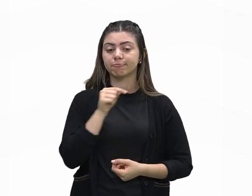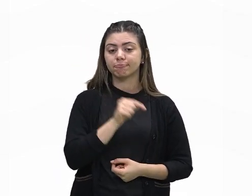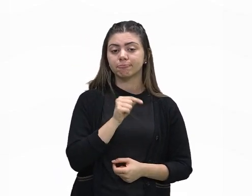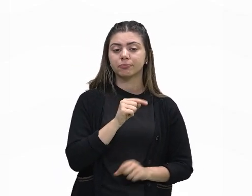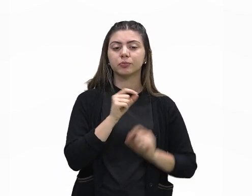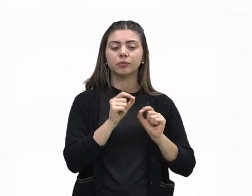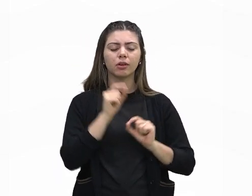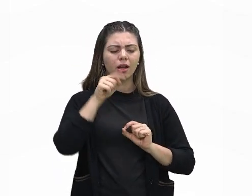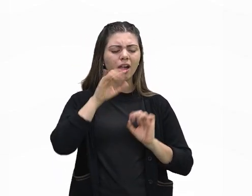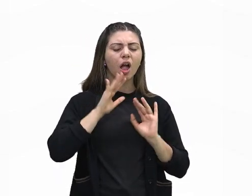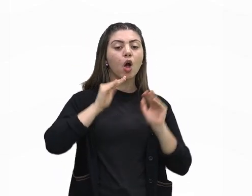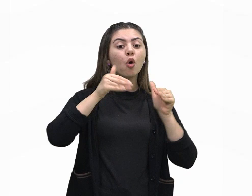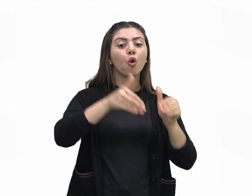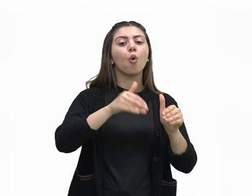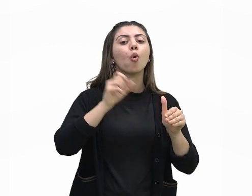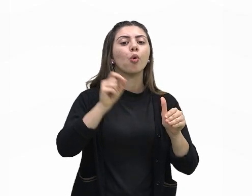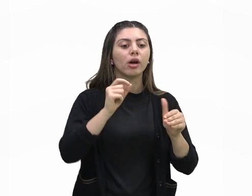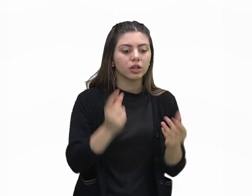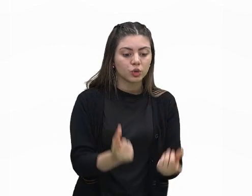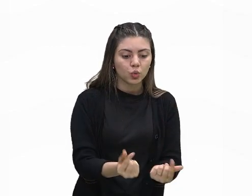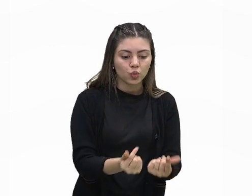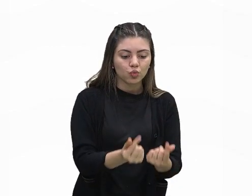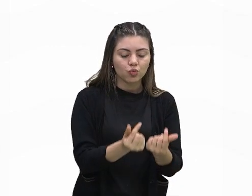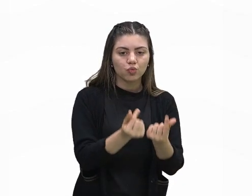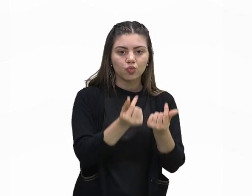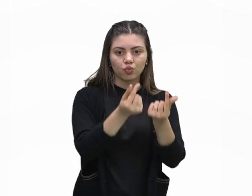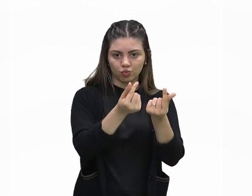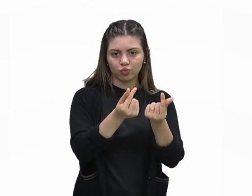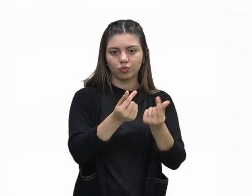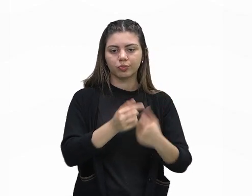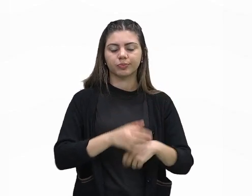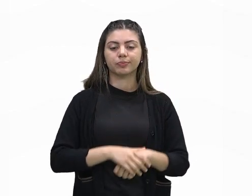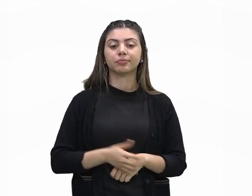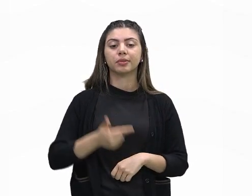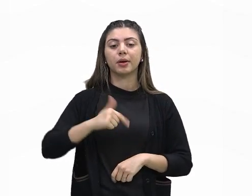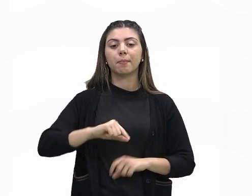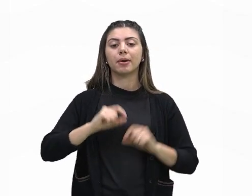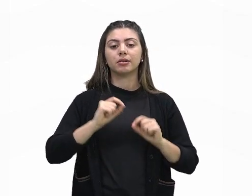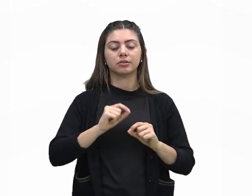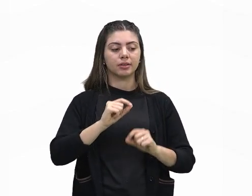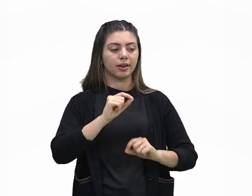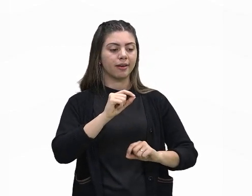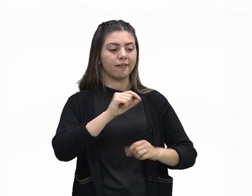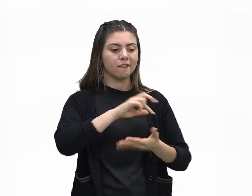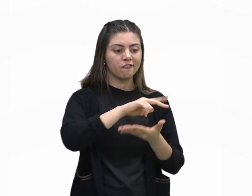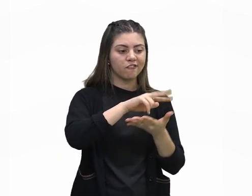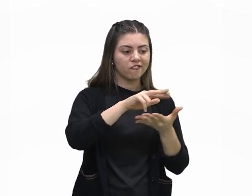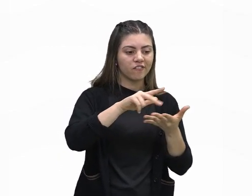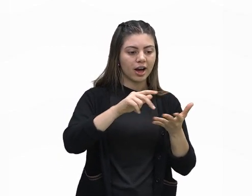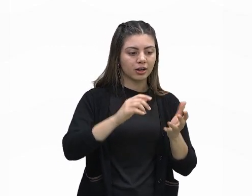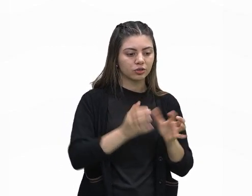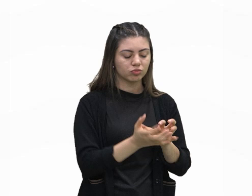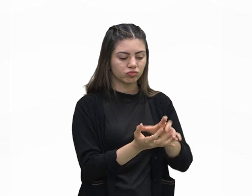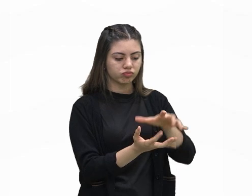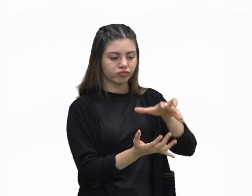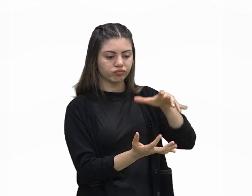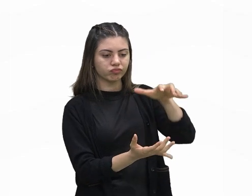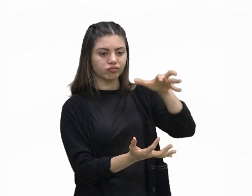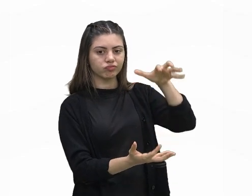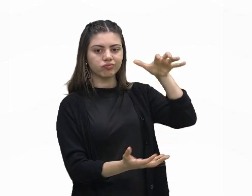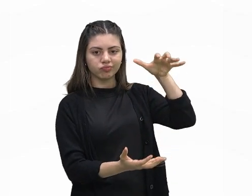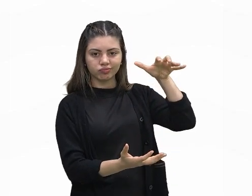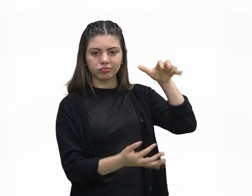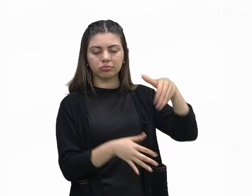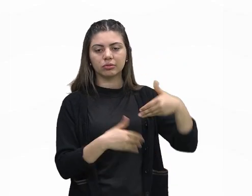a obtenção de lucro e também a acumulação de riquezas. Então,